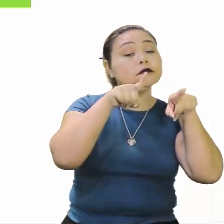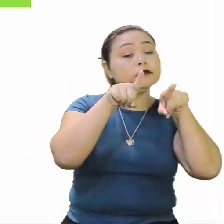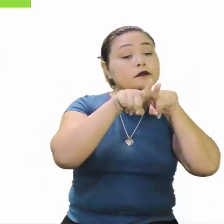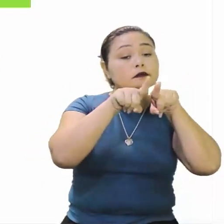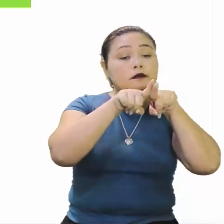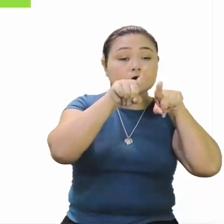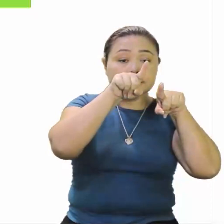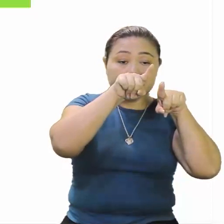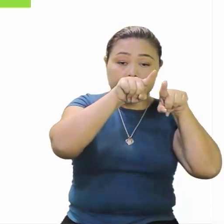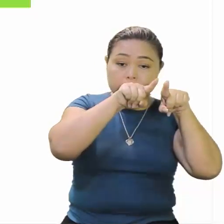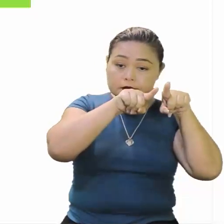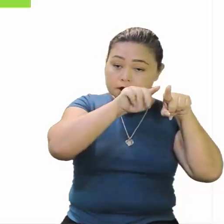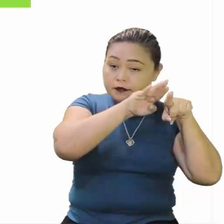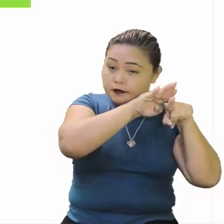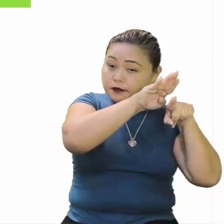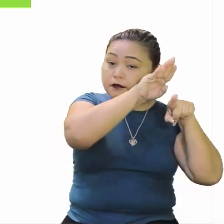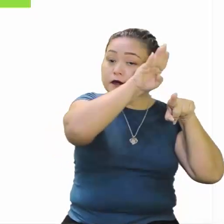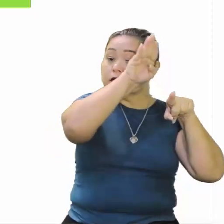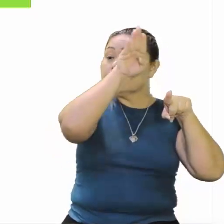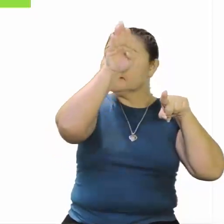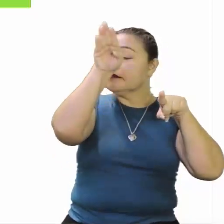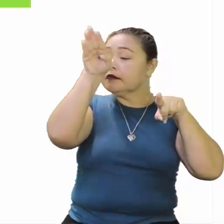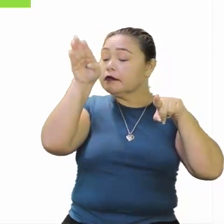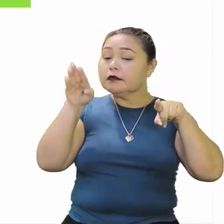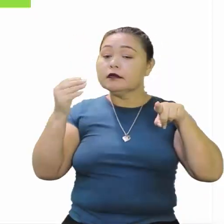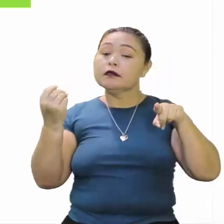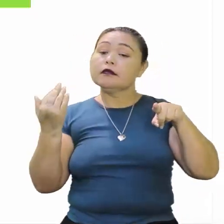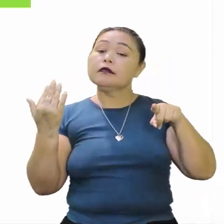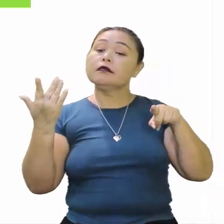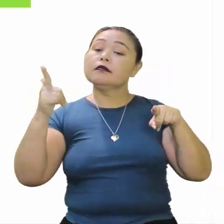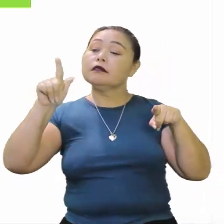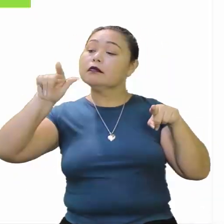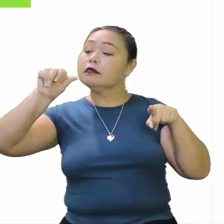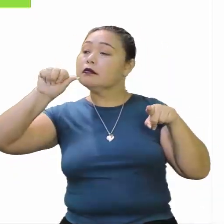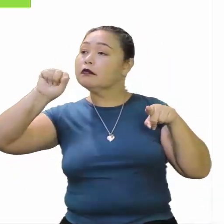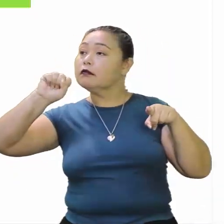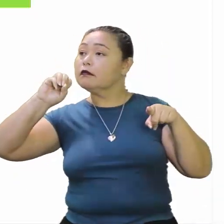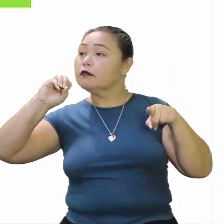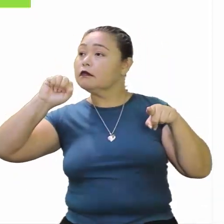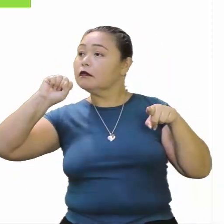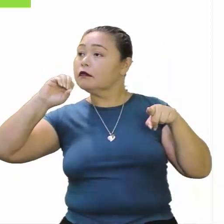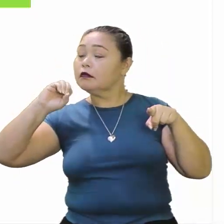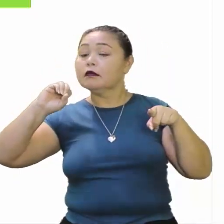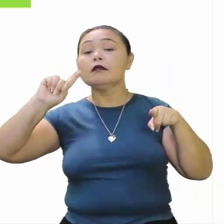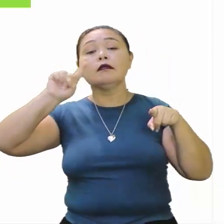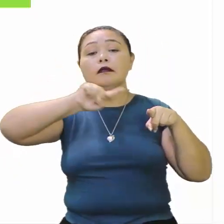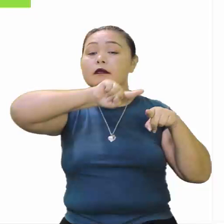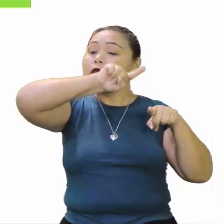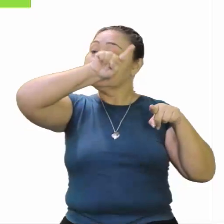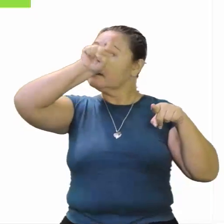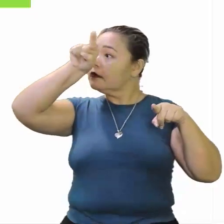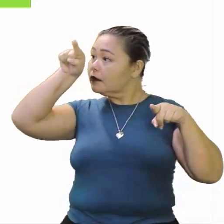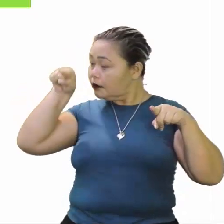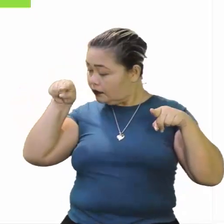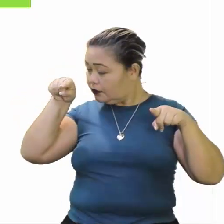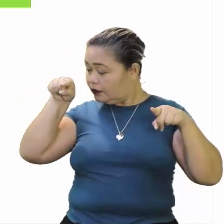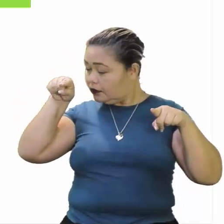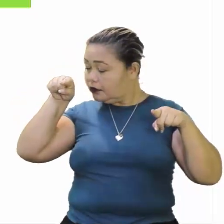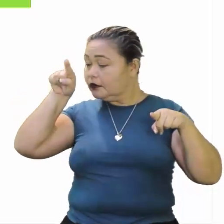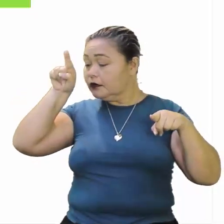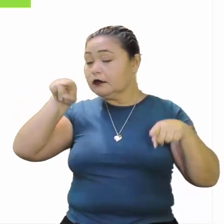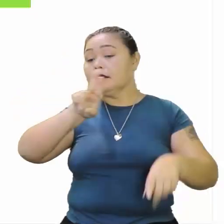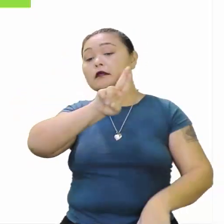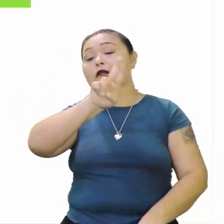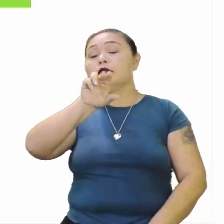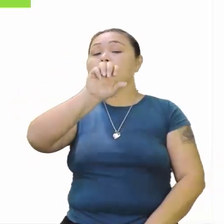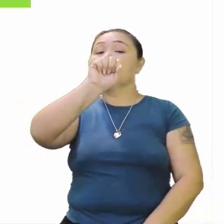pode passar diretamente para o estado gasoso. E essa passagem direta